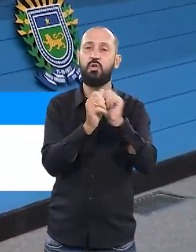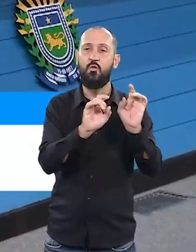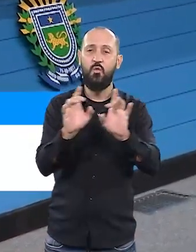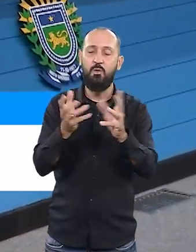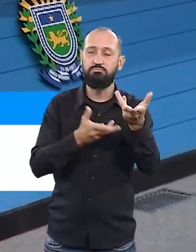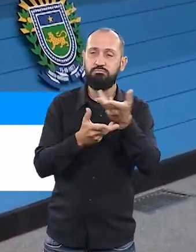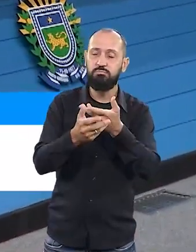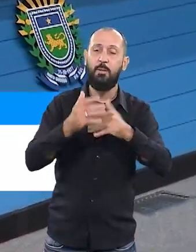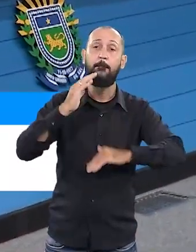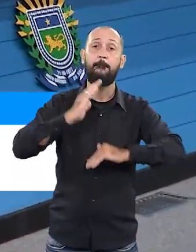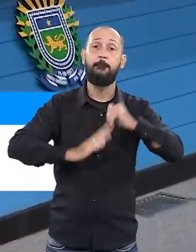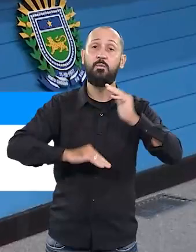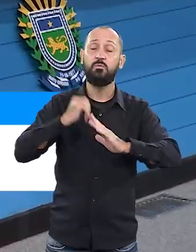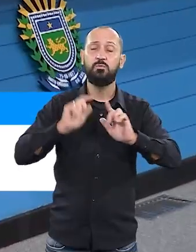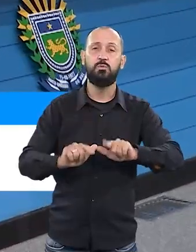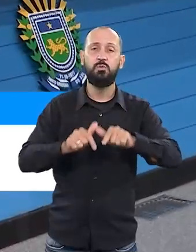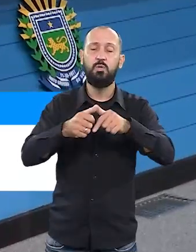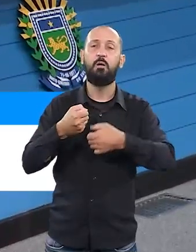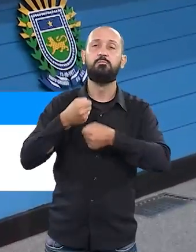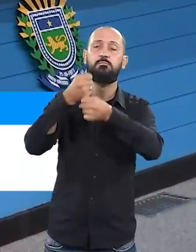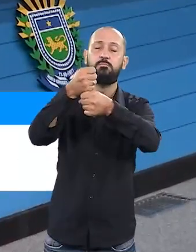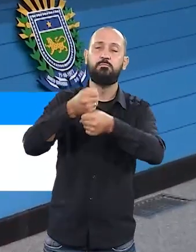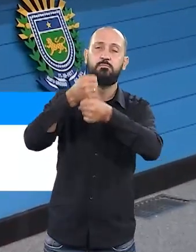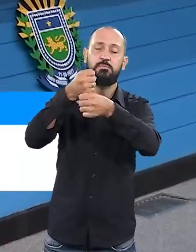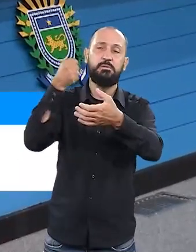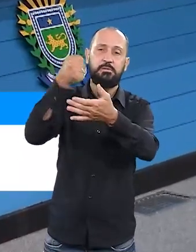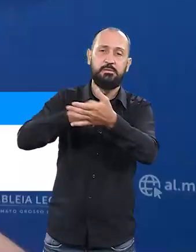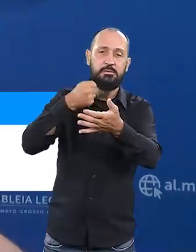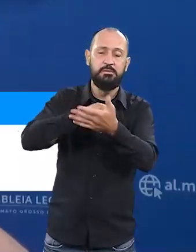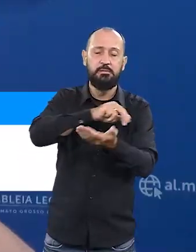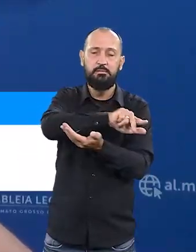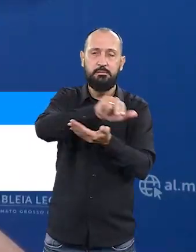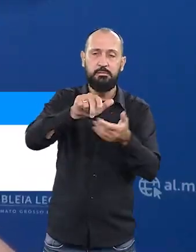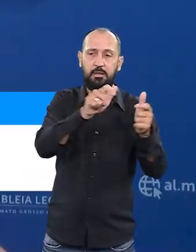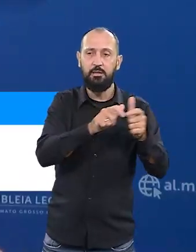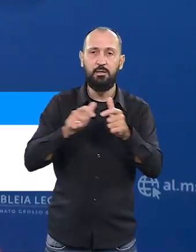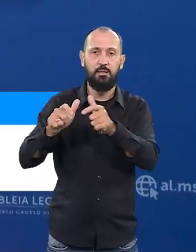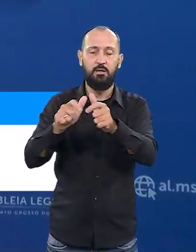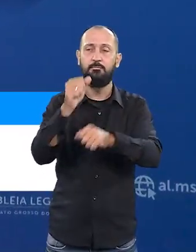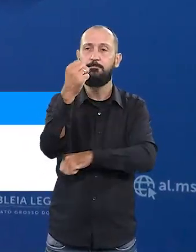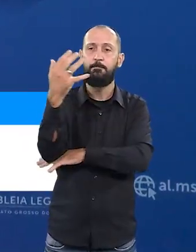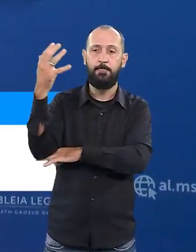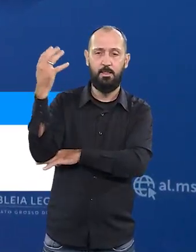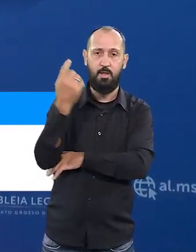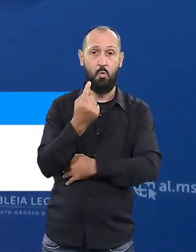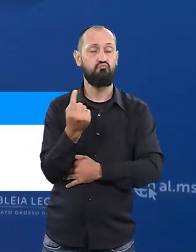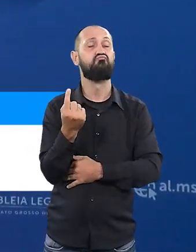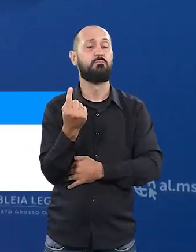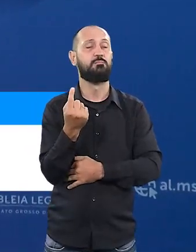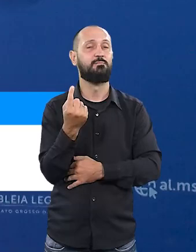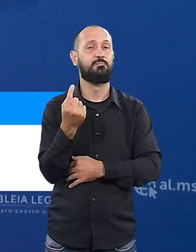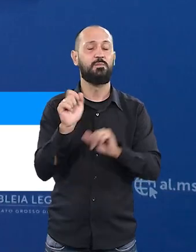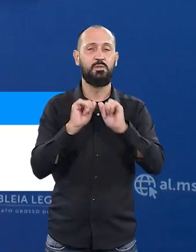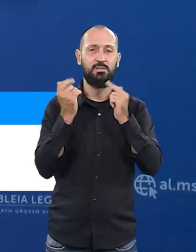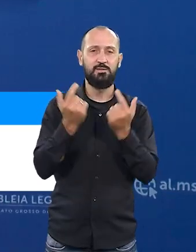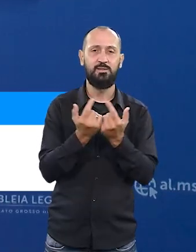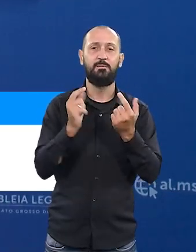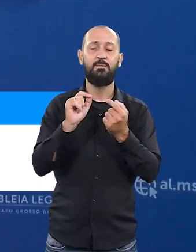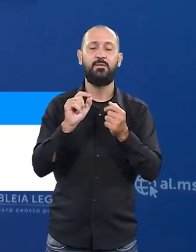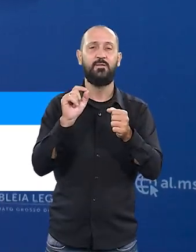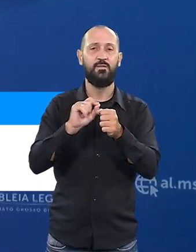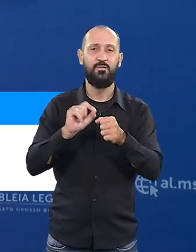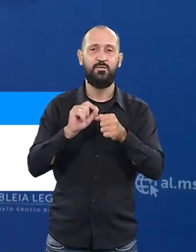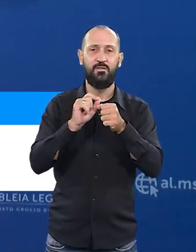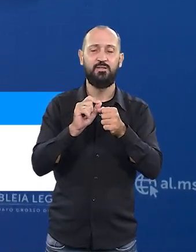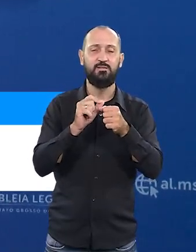também profissionais que t militado em vários setores e o meio ambiente é um deles então a Assembleia Legislativa